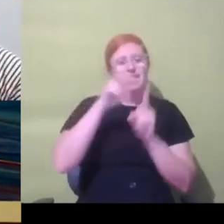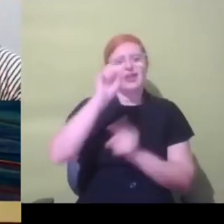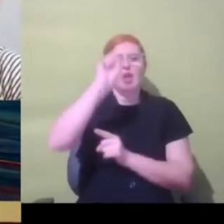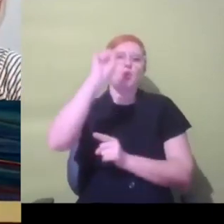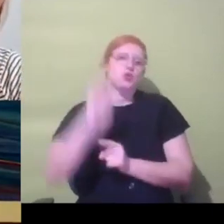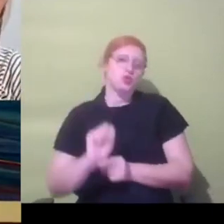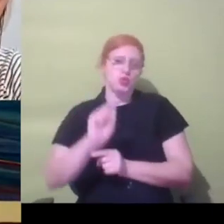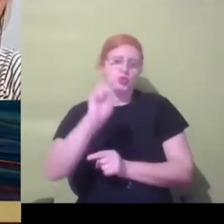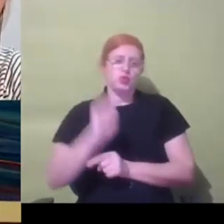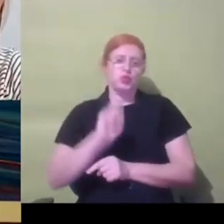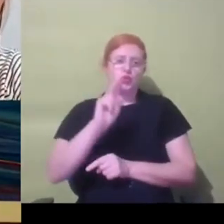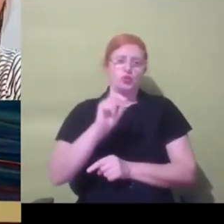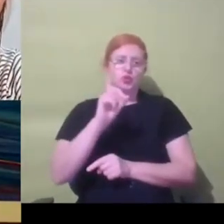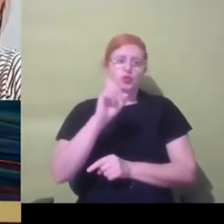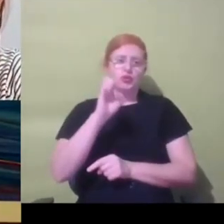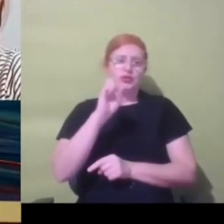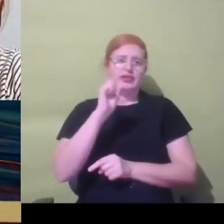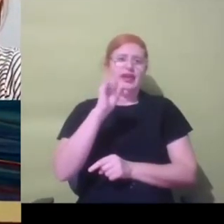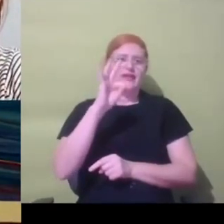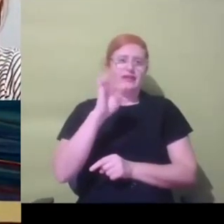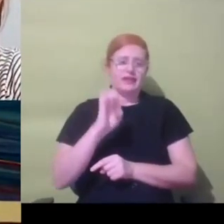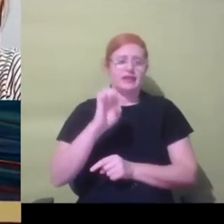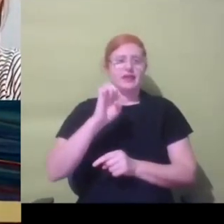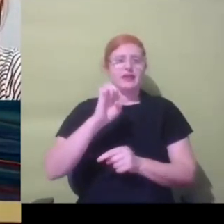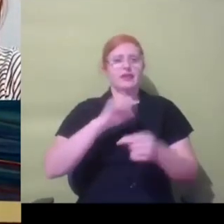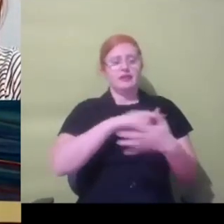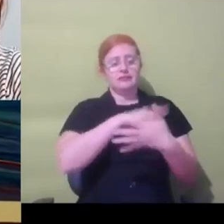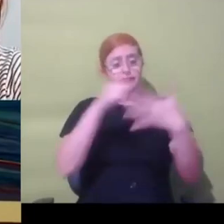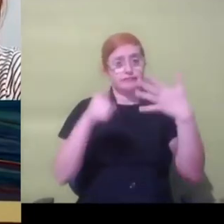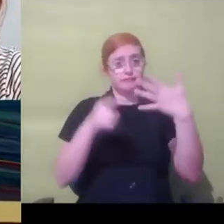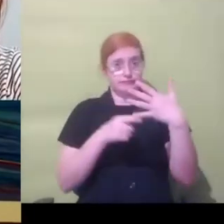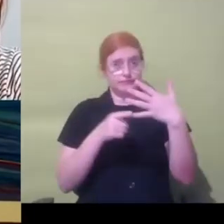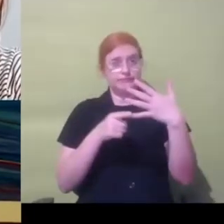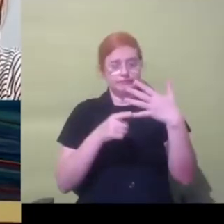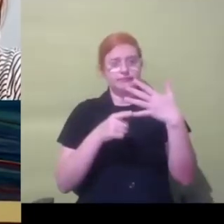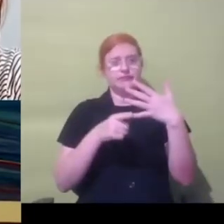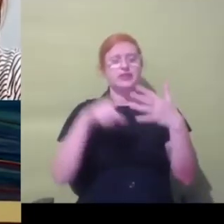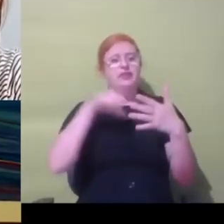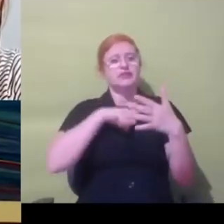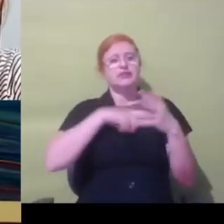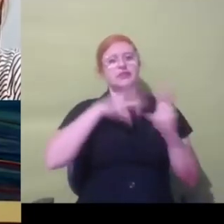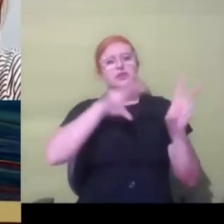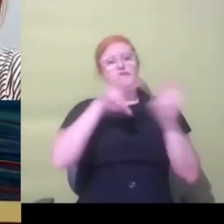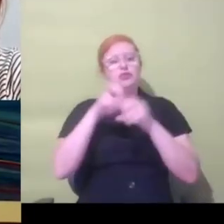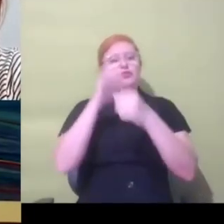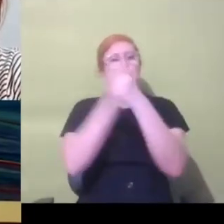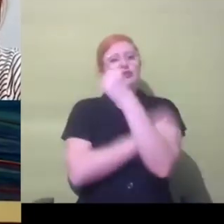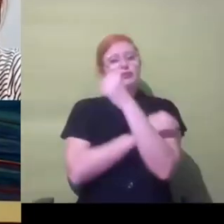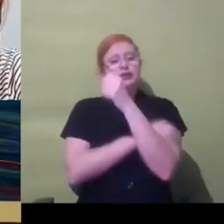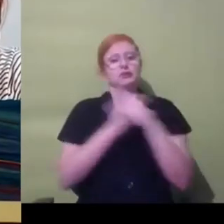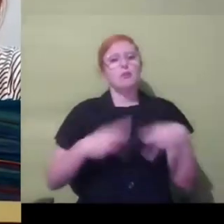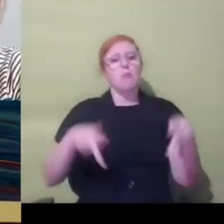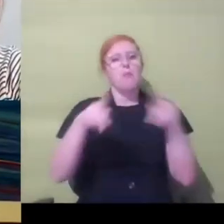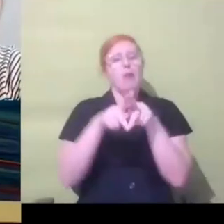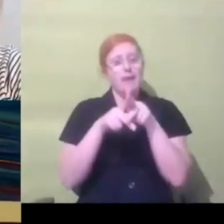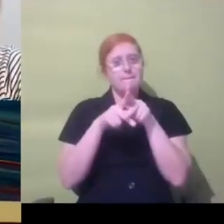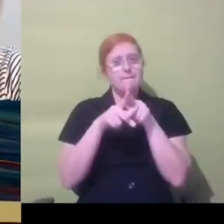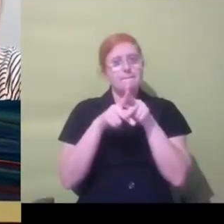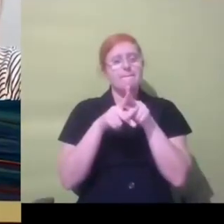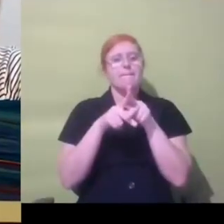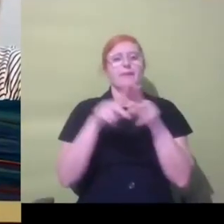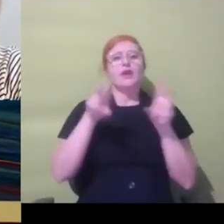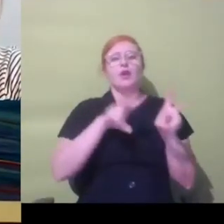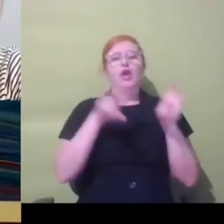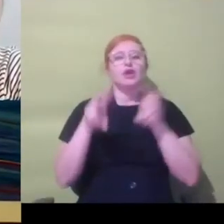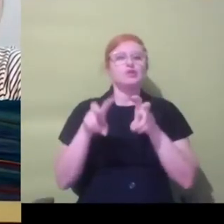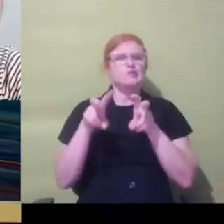da quarta trilha, que vai ser sobre a história do feminismo no Brasil, a gente vai ter uma trilha sobre feminismo popular. E aí é uma